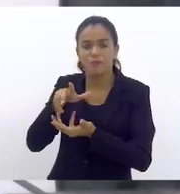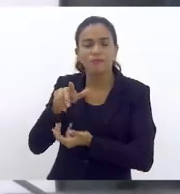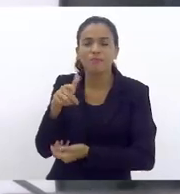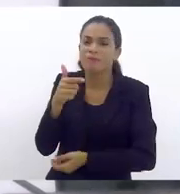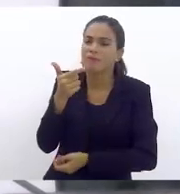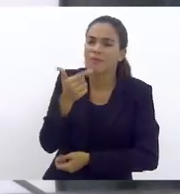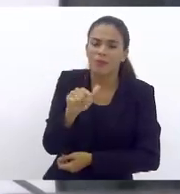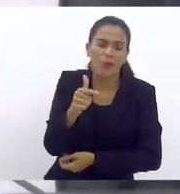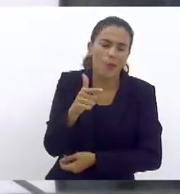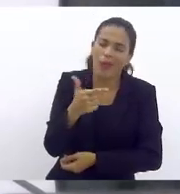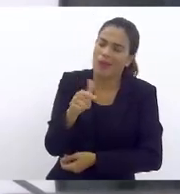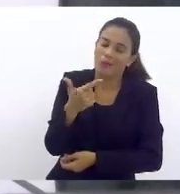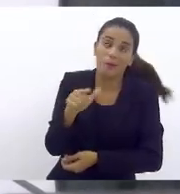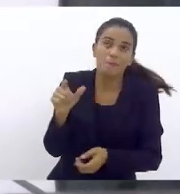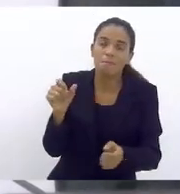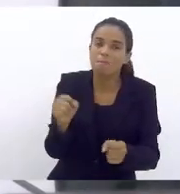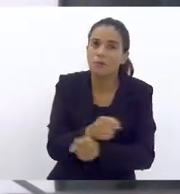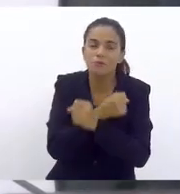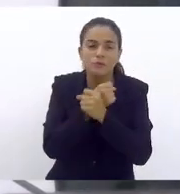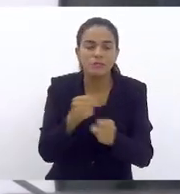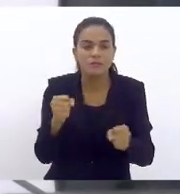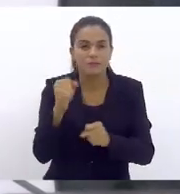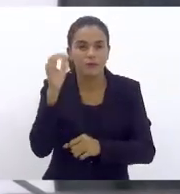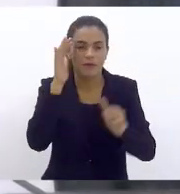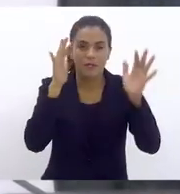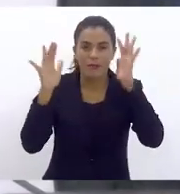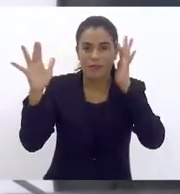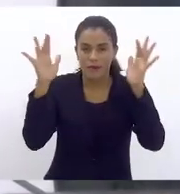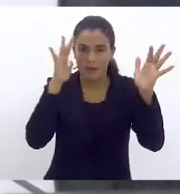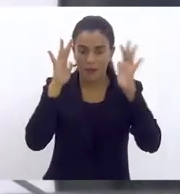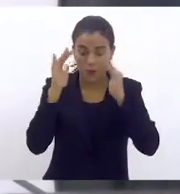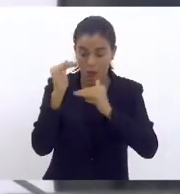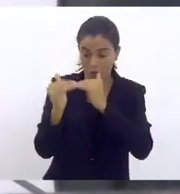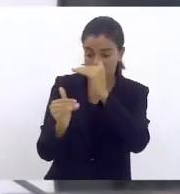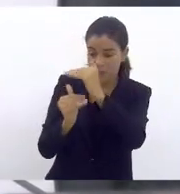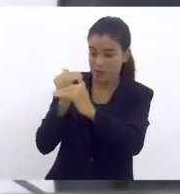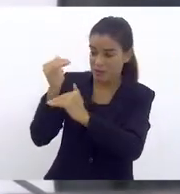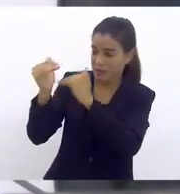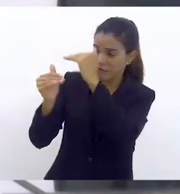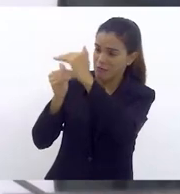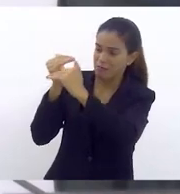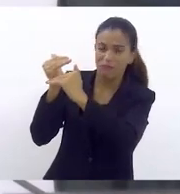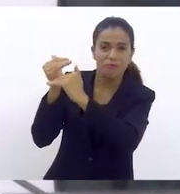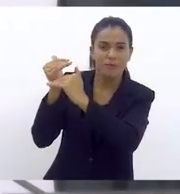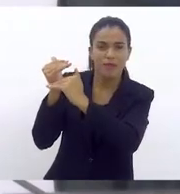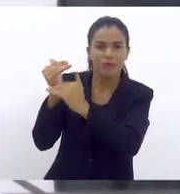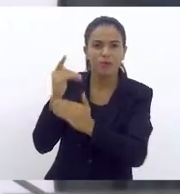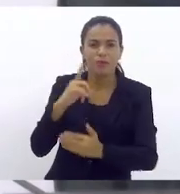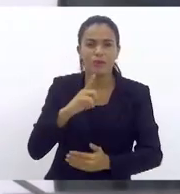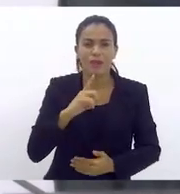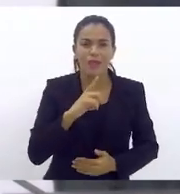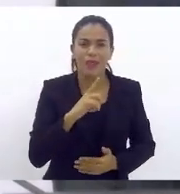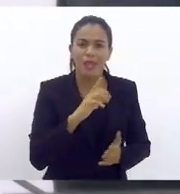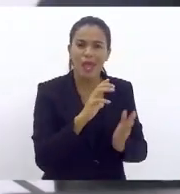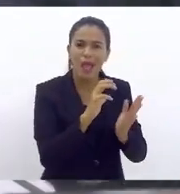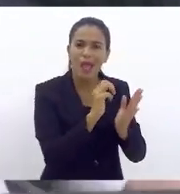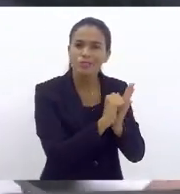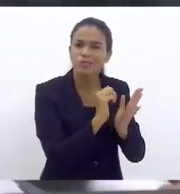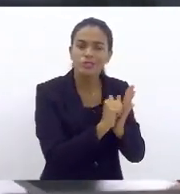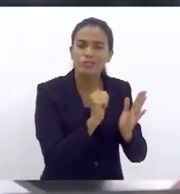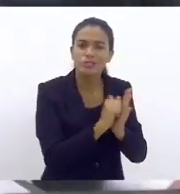há não é possível imaginar o pleno desenvolvimento do que tá escrito no artigo